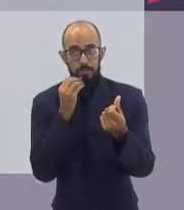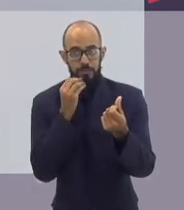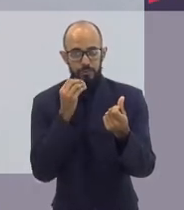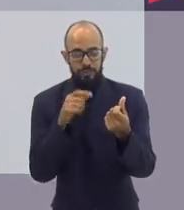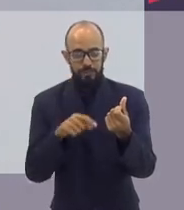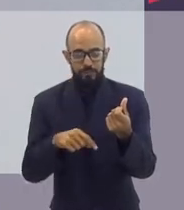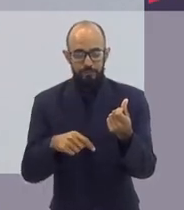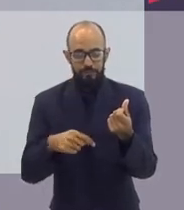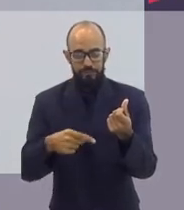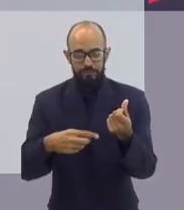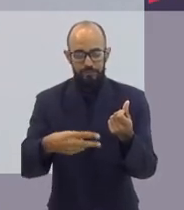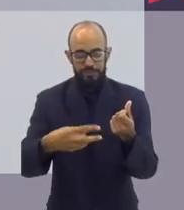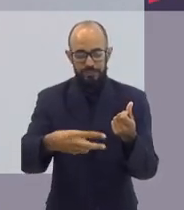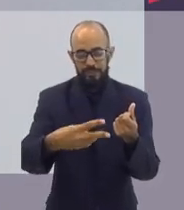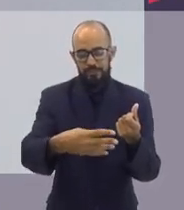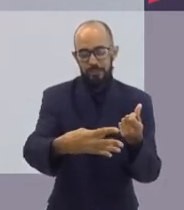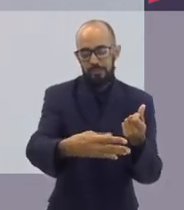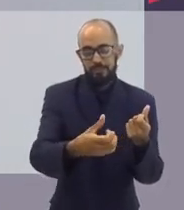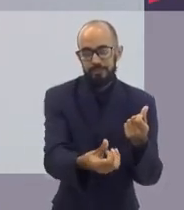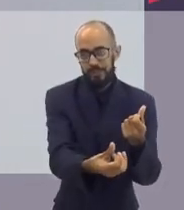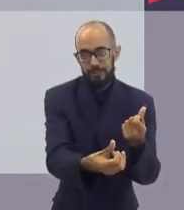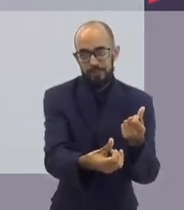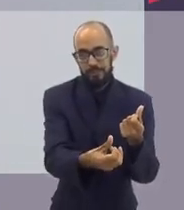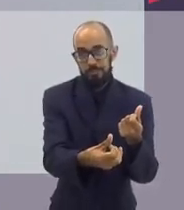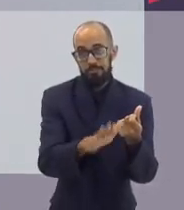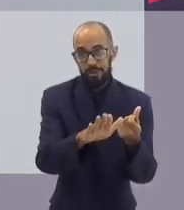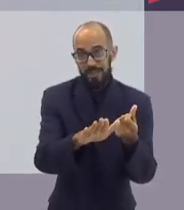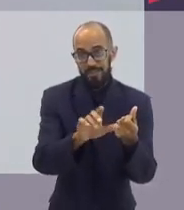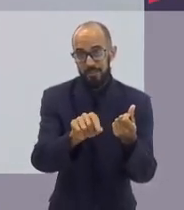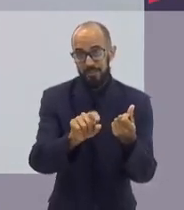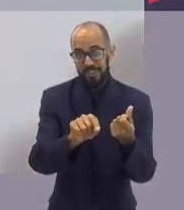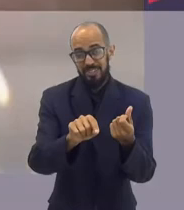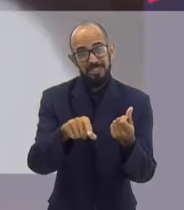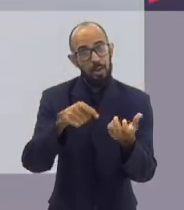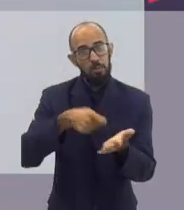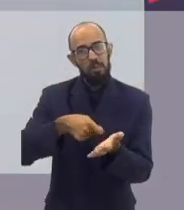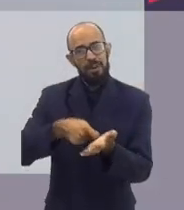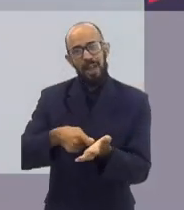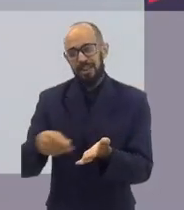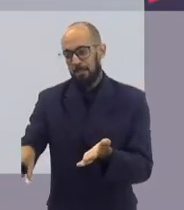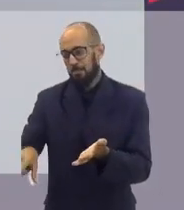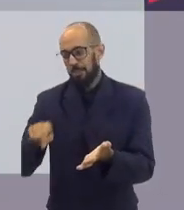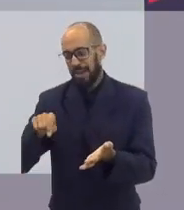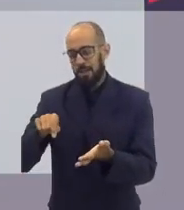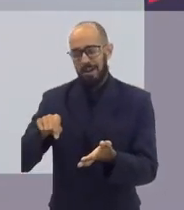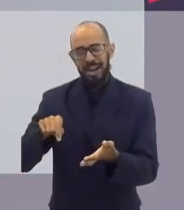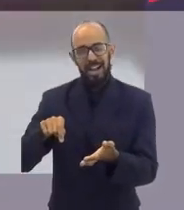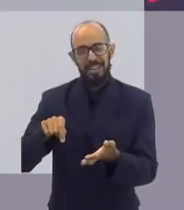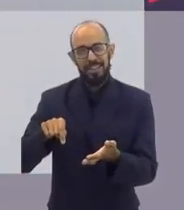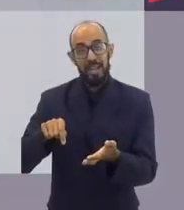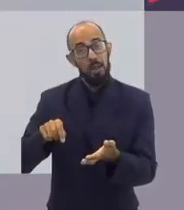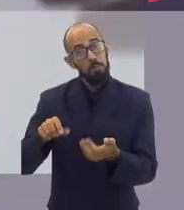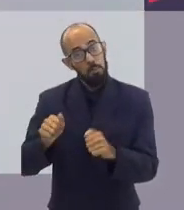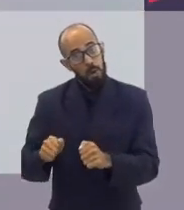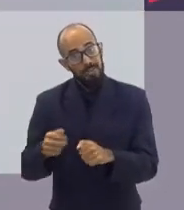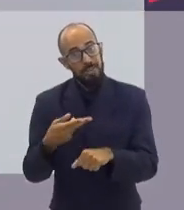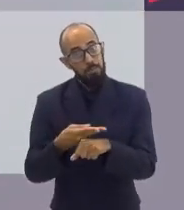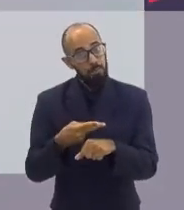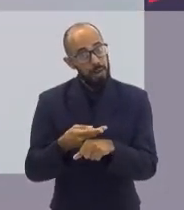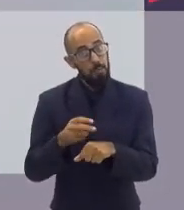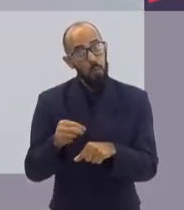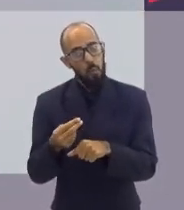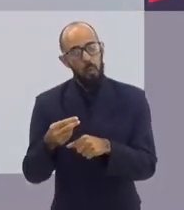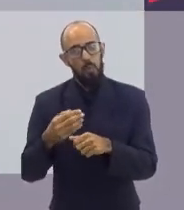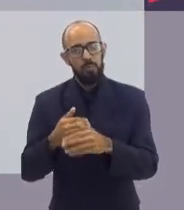você é obrigado a tirar uma carta. Que é ou de bônus ou de revés, só olhando que você vai saber. E aí são todas